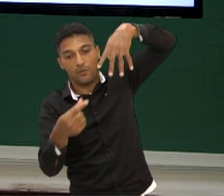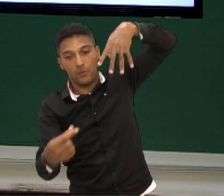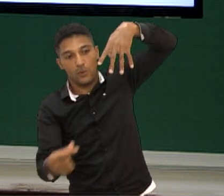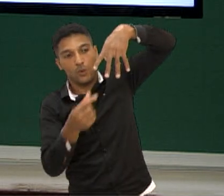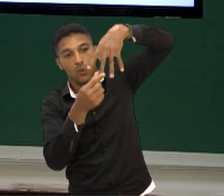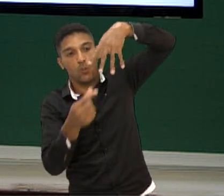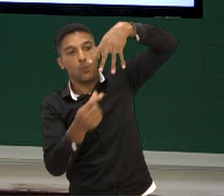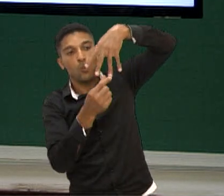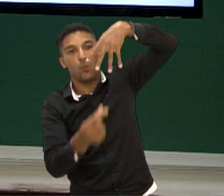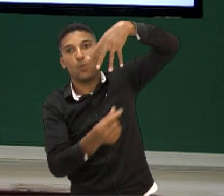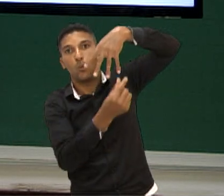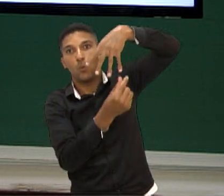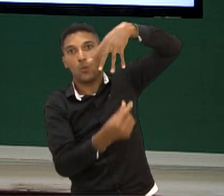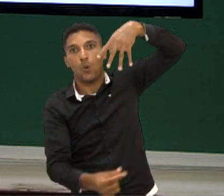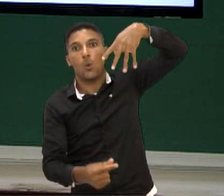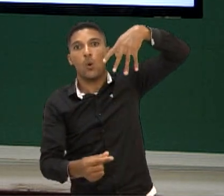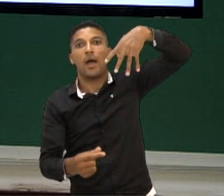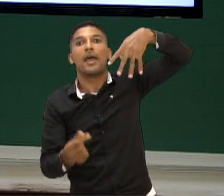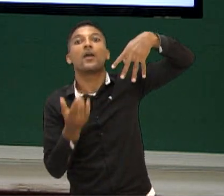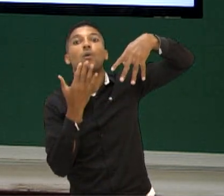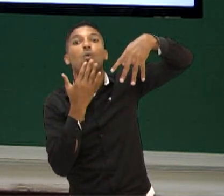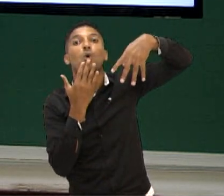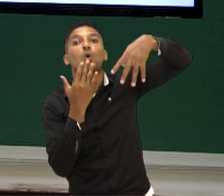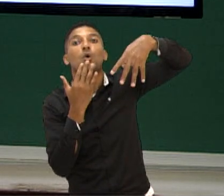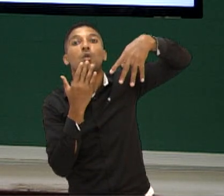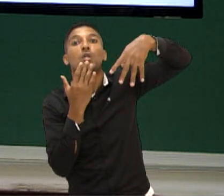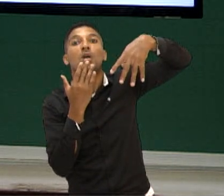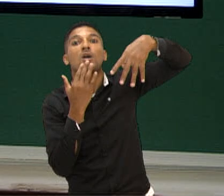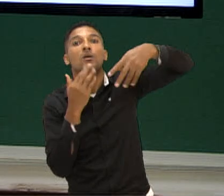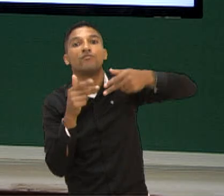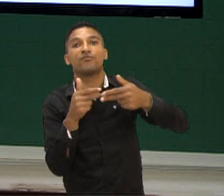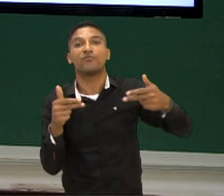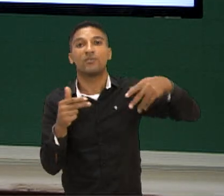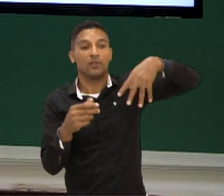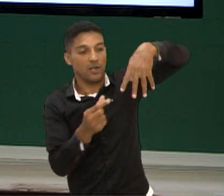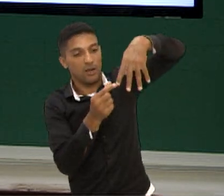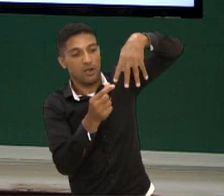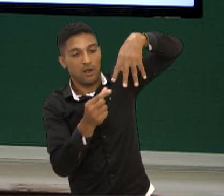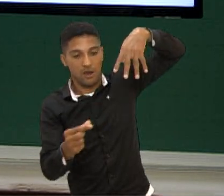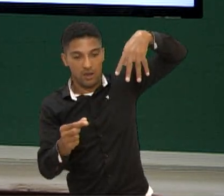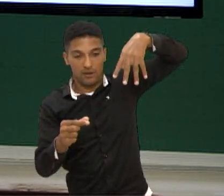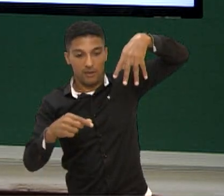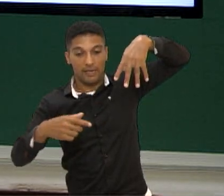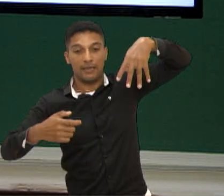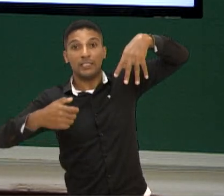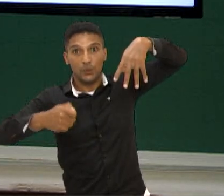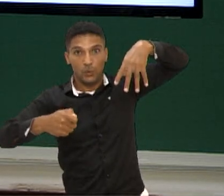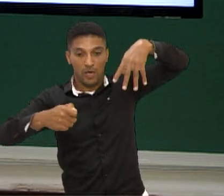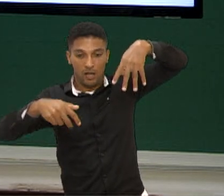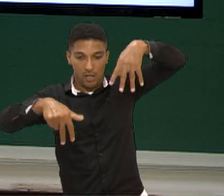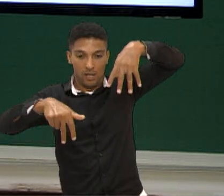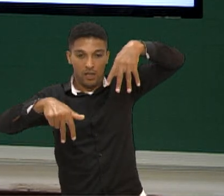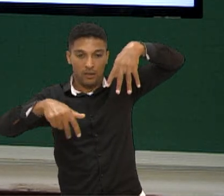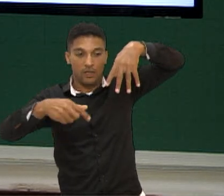uma pega uma fita dessa e se forma ali o círculo em volta desse